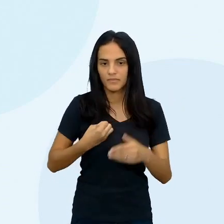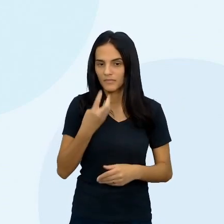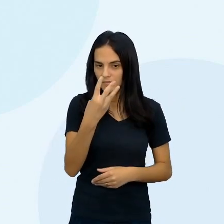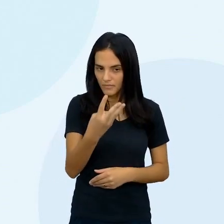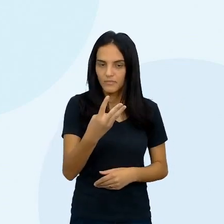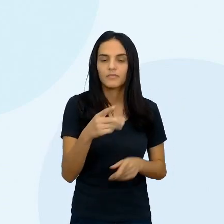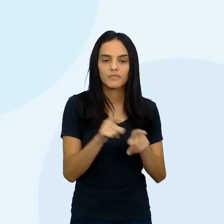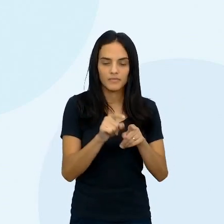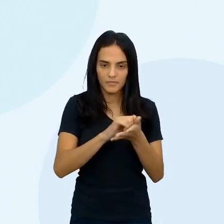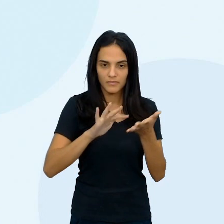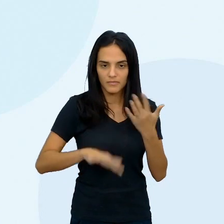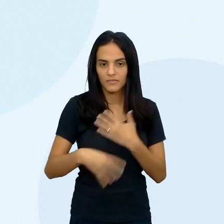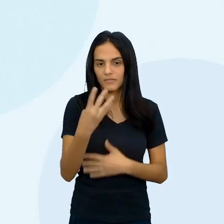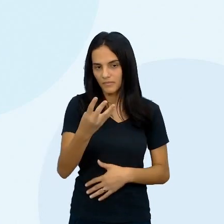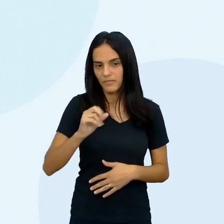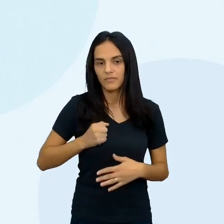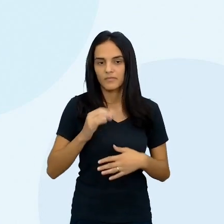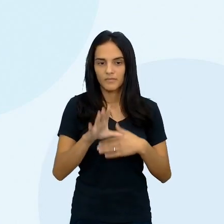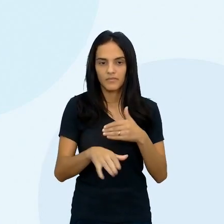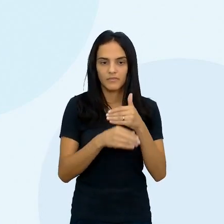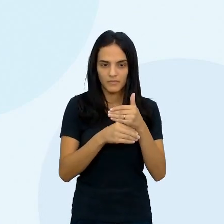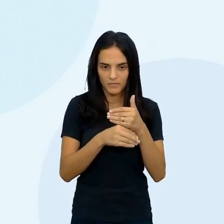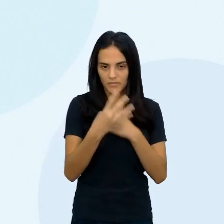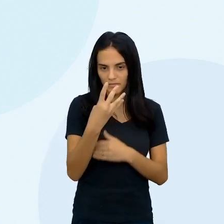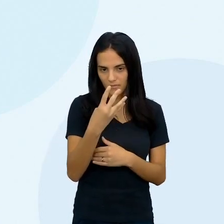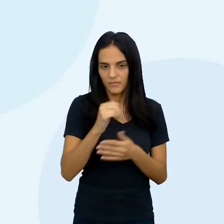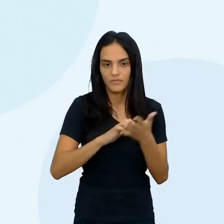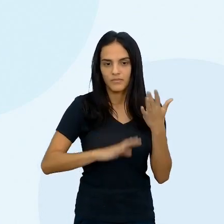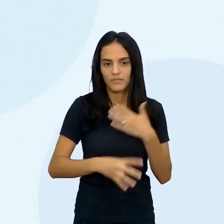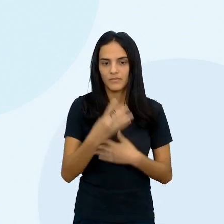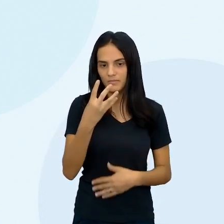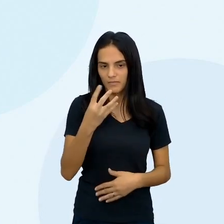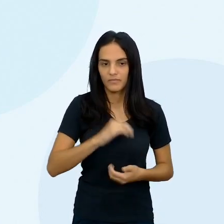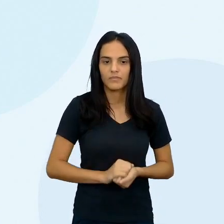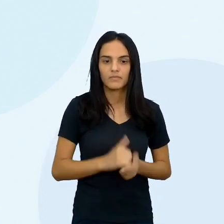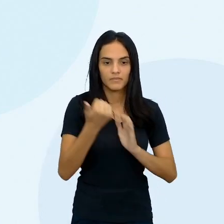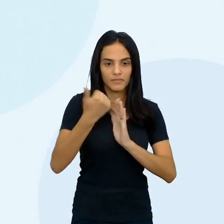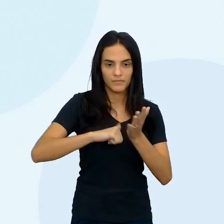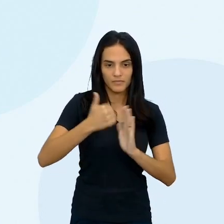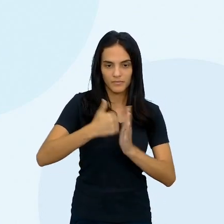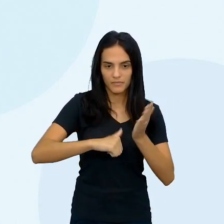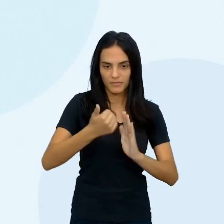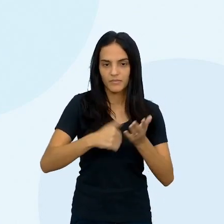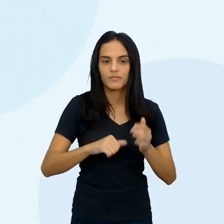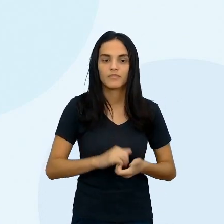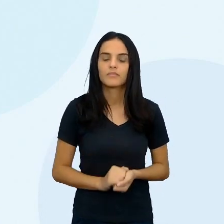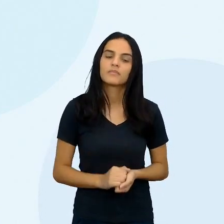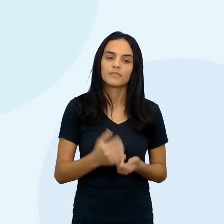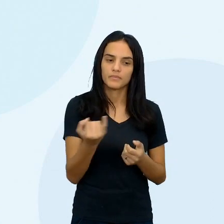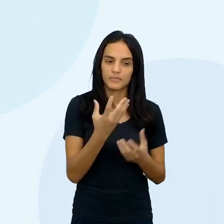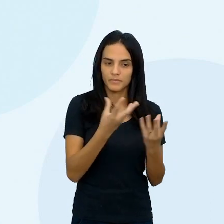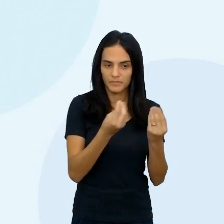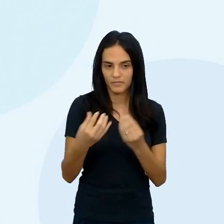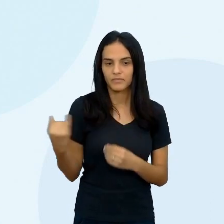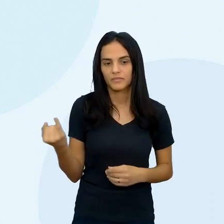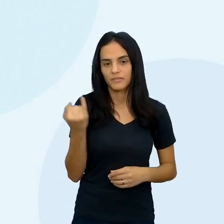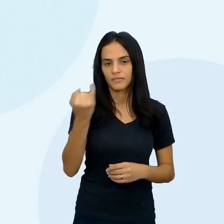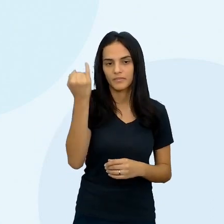também da atividade 4, e o componente 4 da atividade 4. A avaliação das rubricas, que é muito importante,